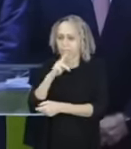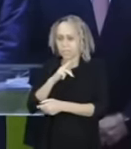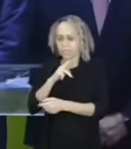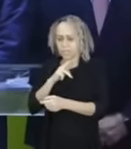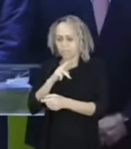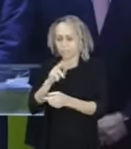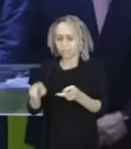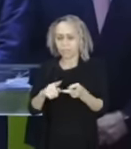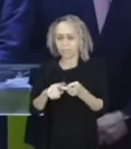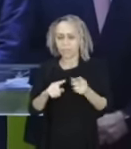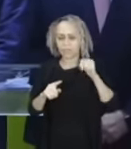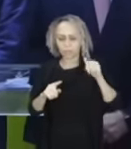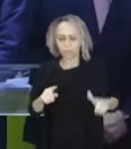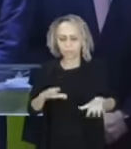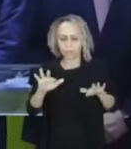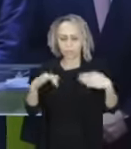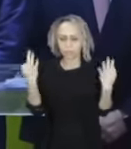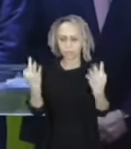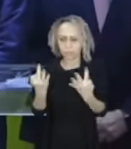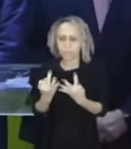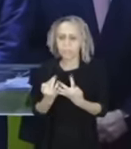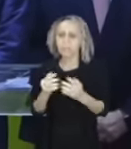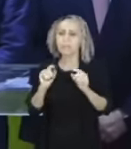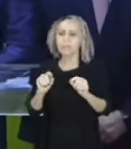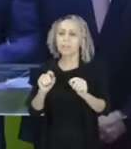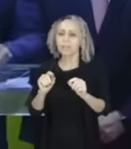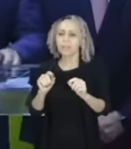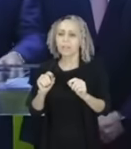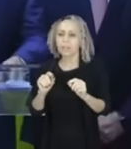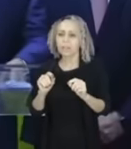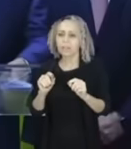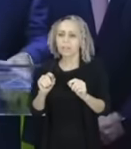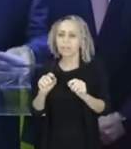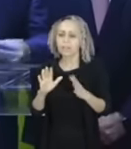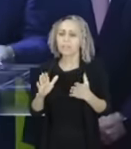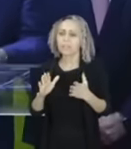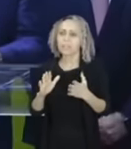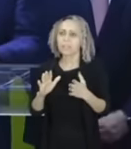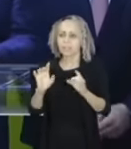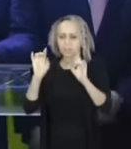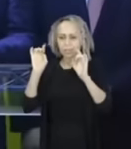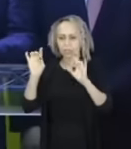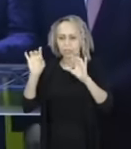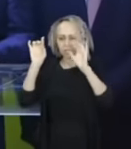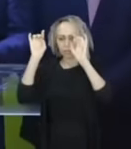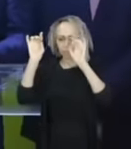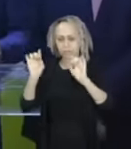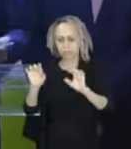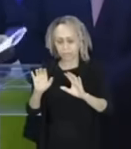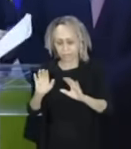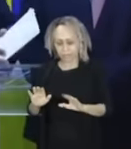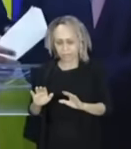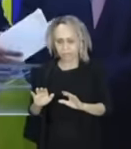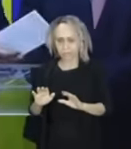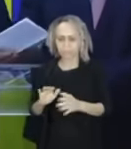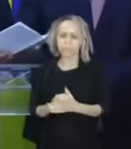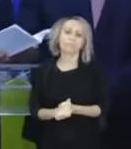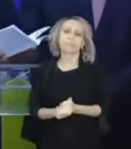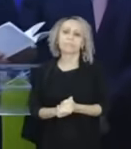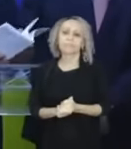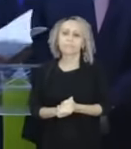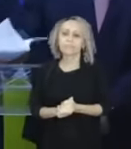Bolsa Família enfim para que se tenha a excepcionalidade recebemos uma